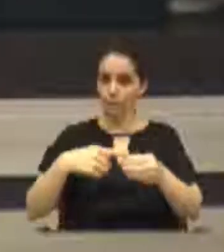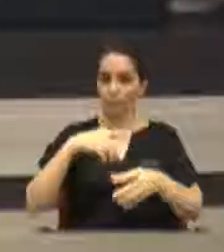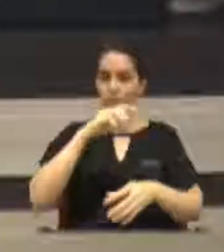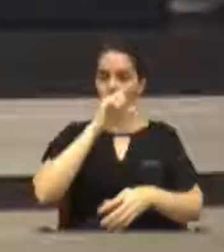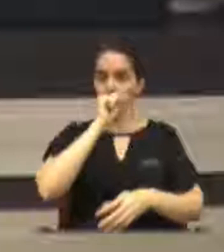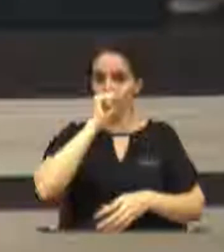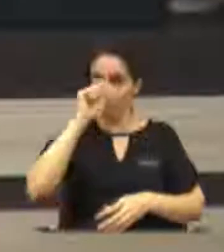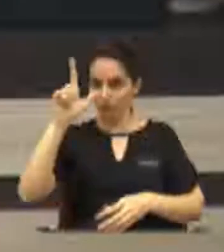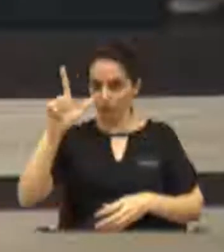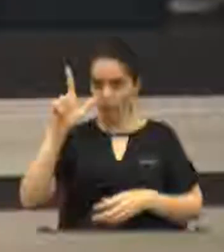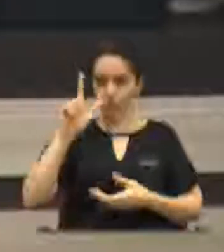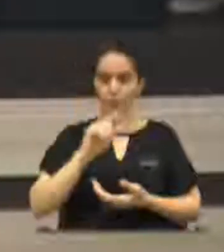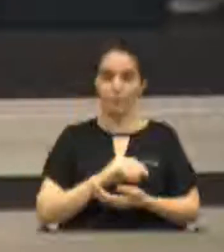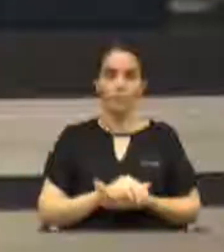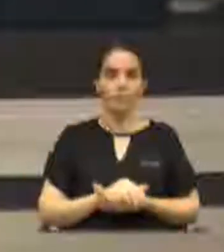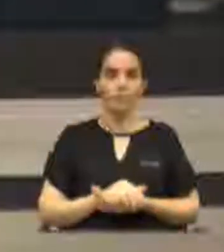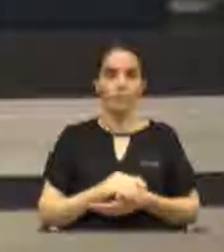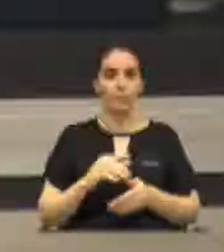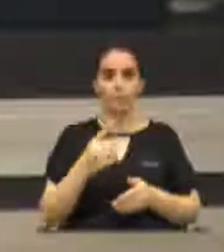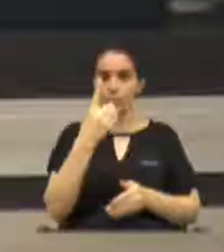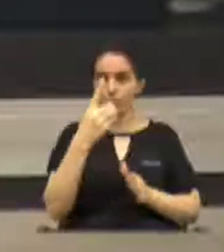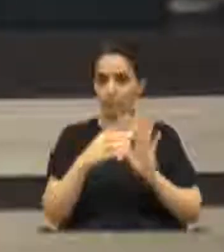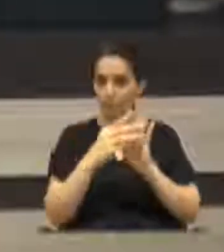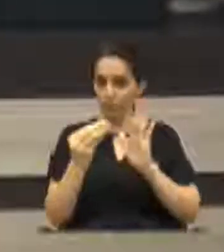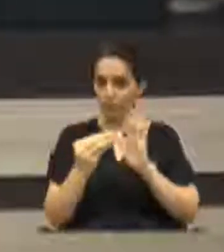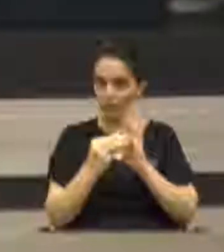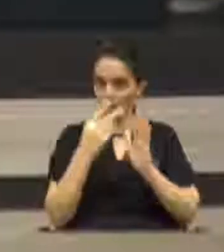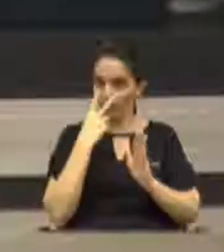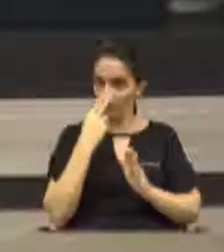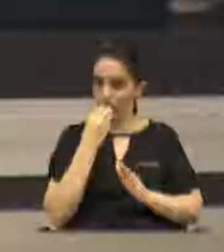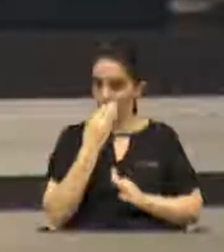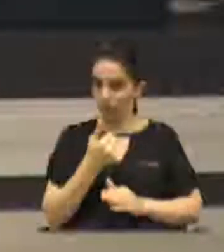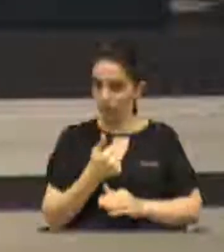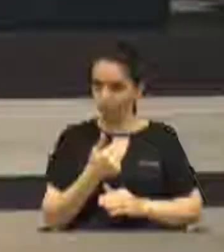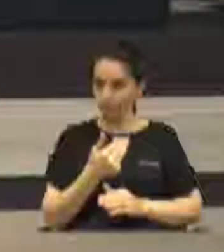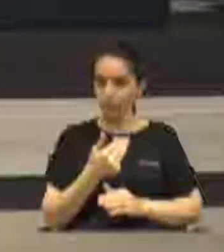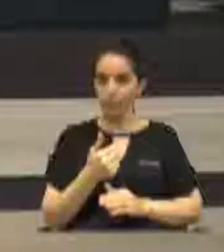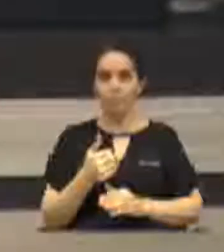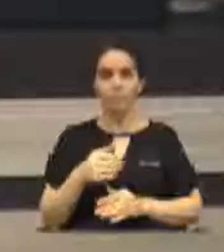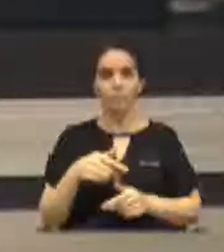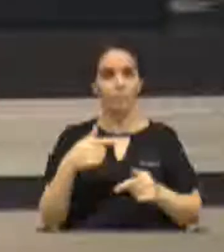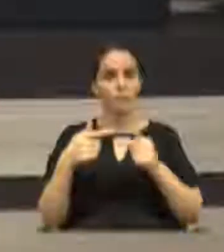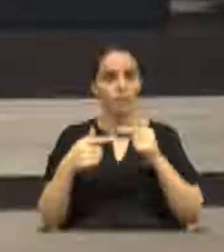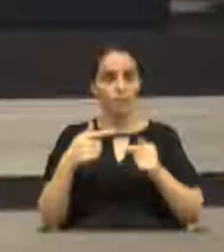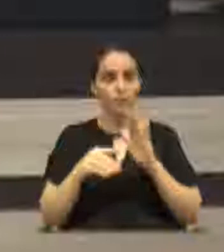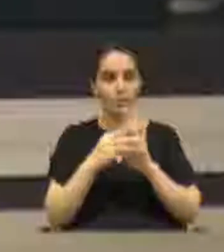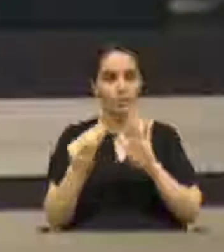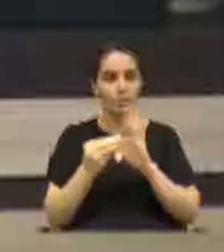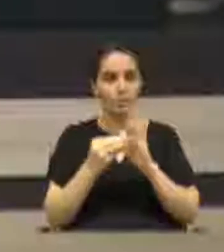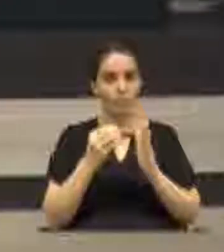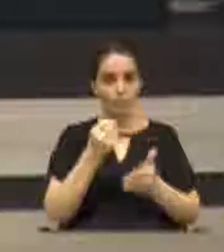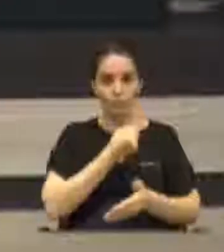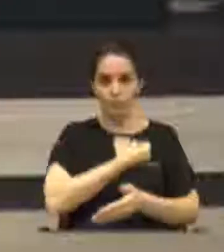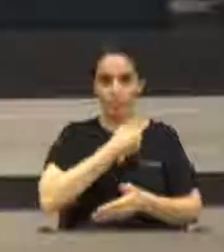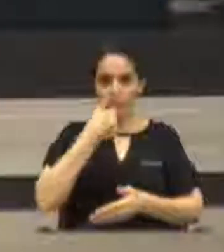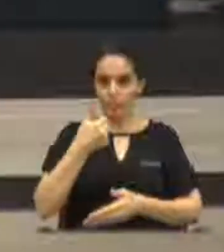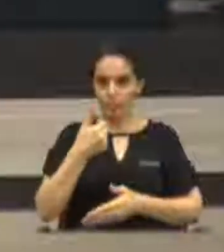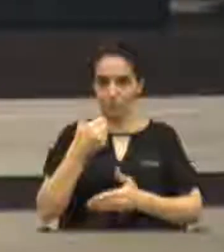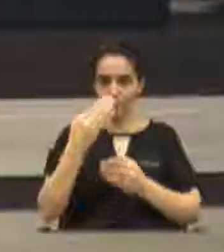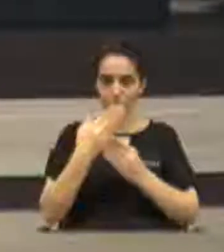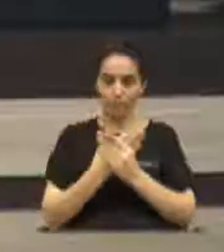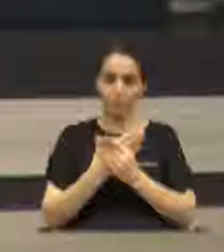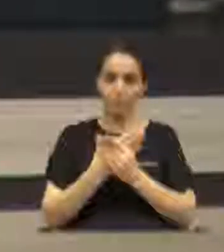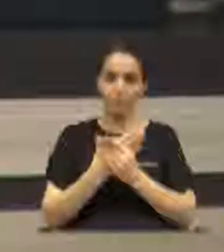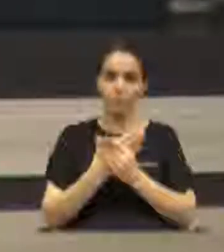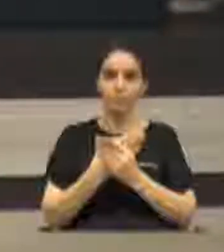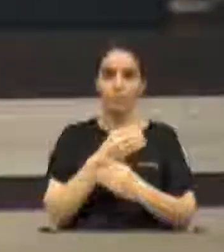localizadas no município de Limeira. O projeto contém uma emenda e os pareceres são favoráveis. Está em discussão a emenda número 1,